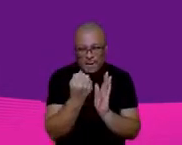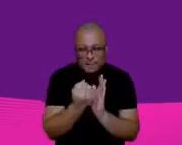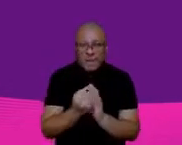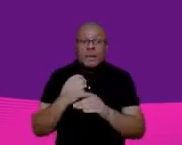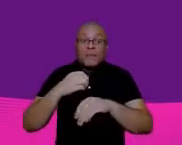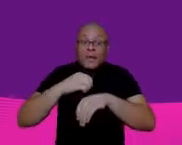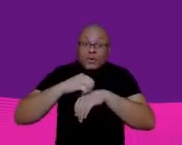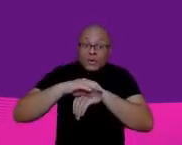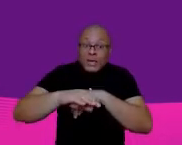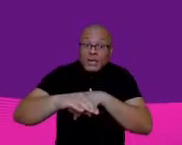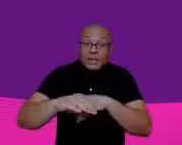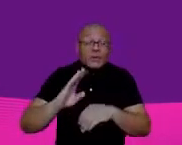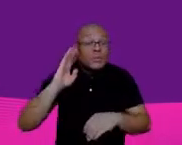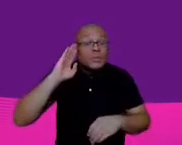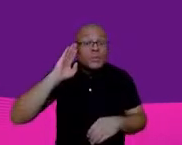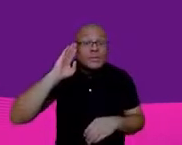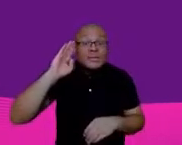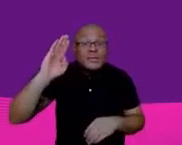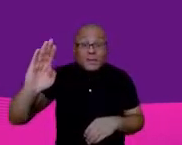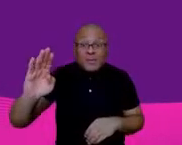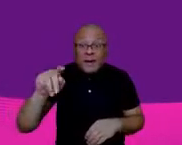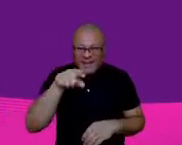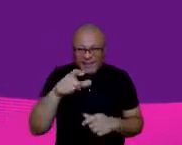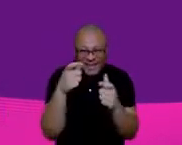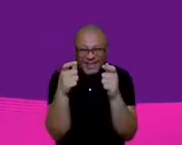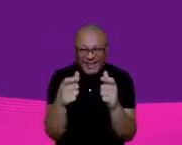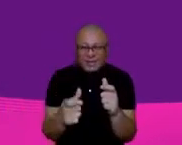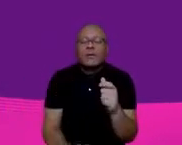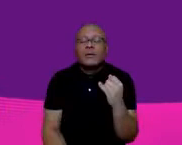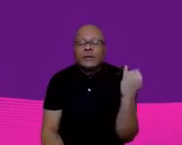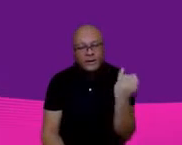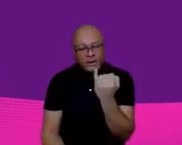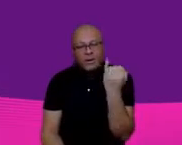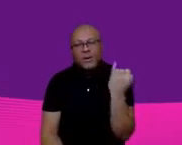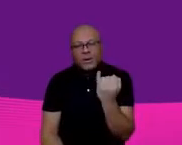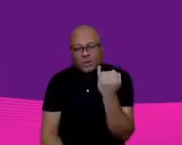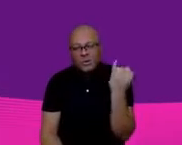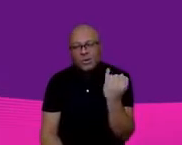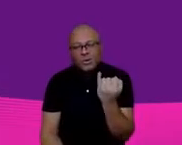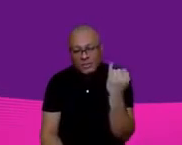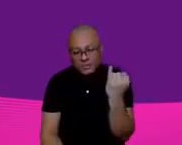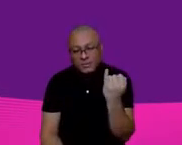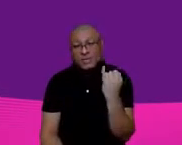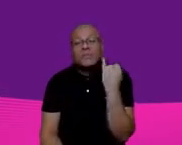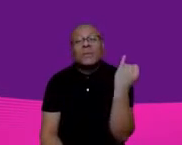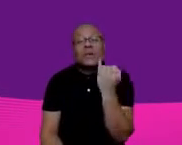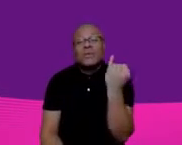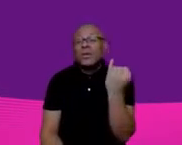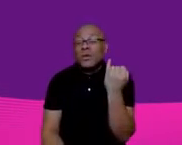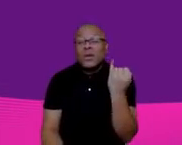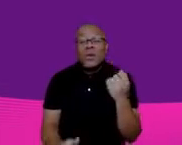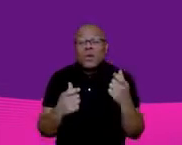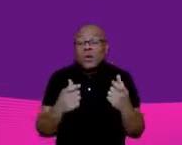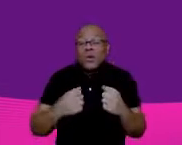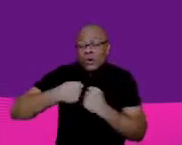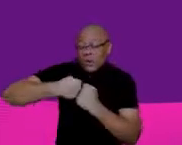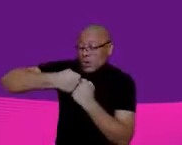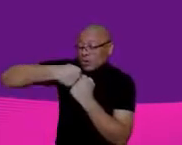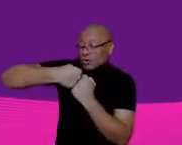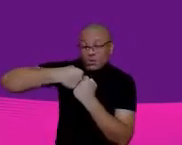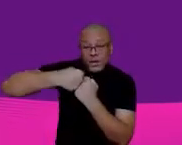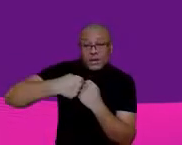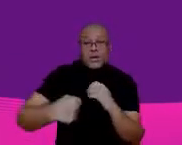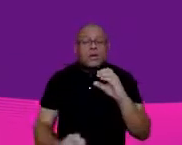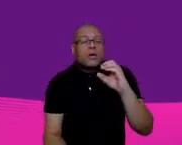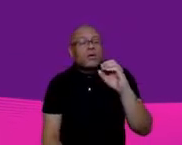nesse hemisfério, é muito importante. Na verdade, a orientação é tão importante quanto no joelho, mas ainda mais importante